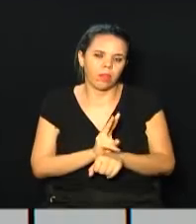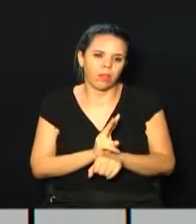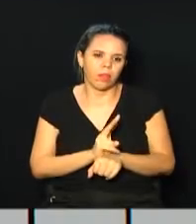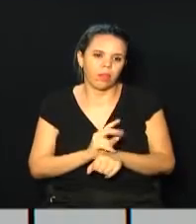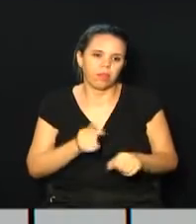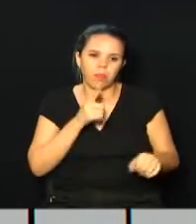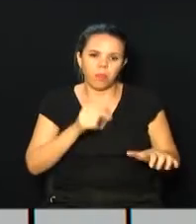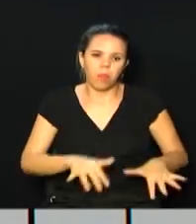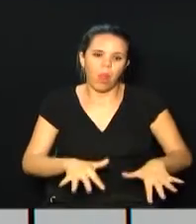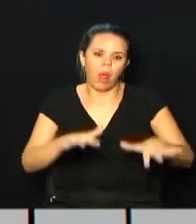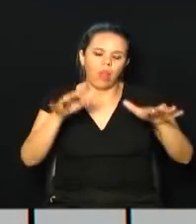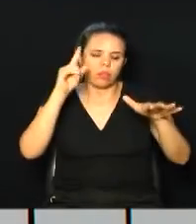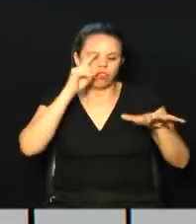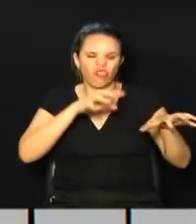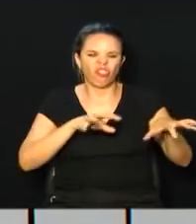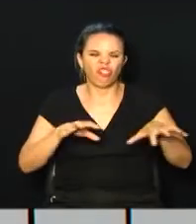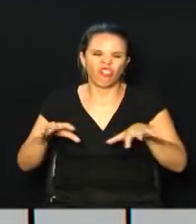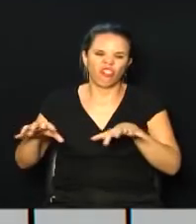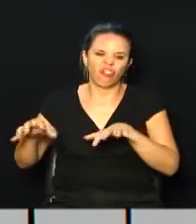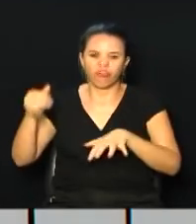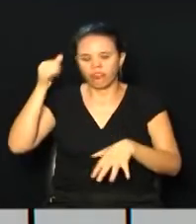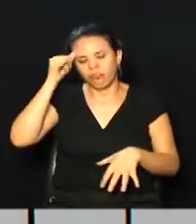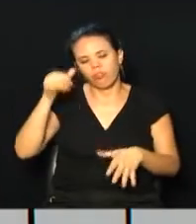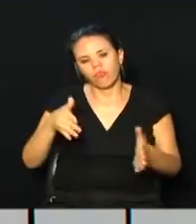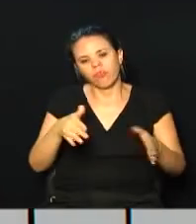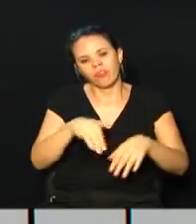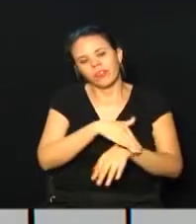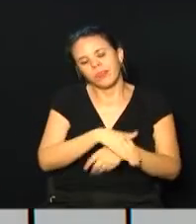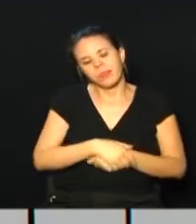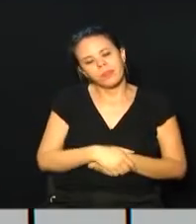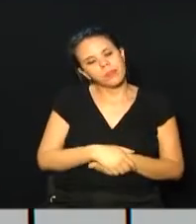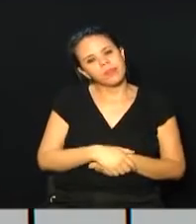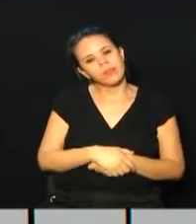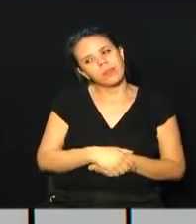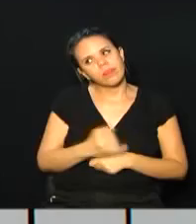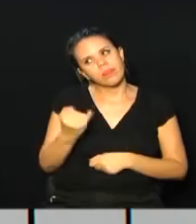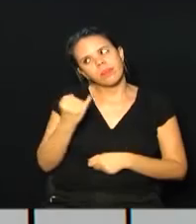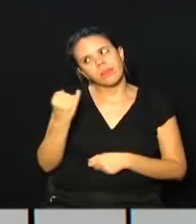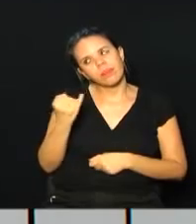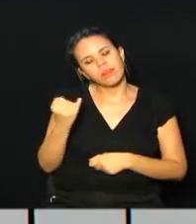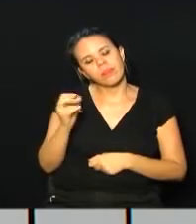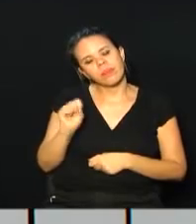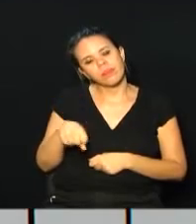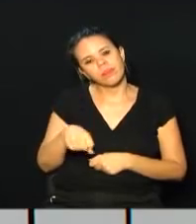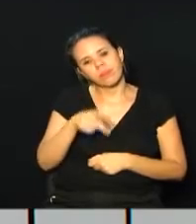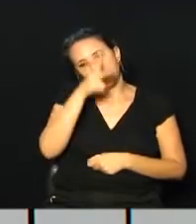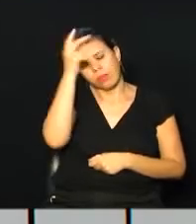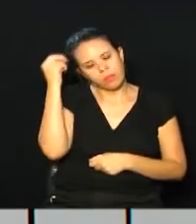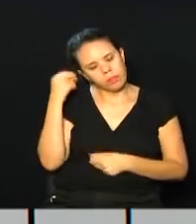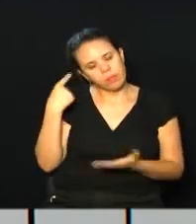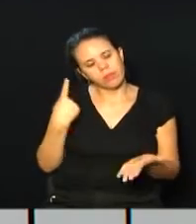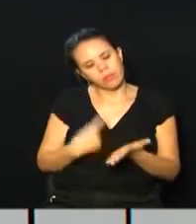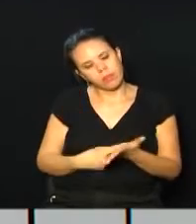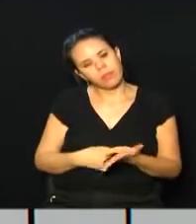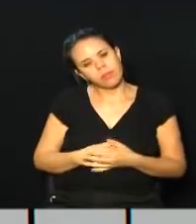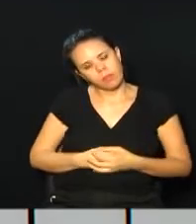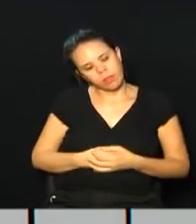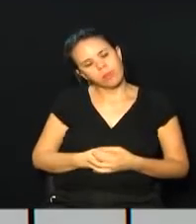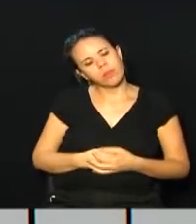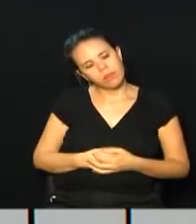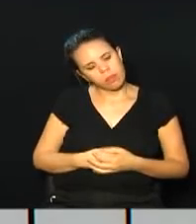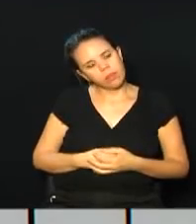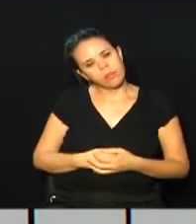inundação, em dias de chuva forte, evite, né? Isso é fundamental e sim, o prefeito se comprometeu